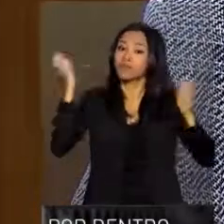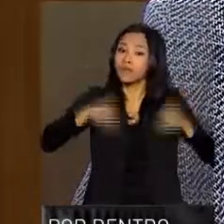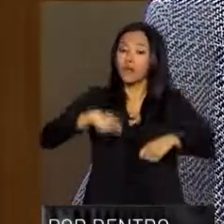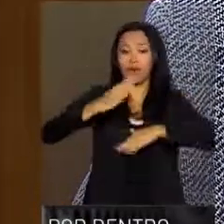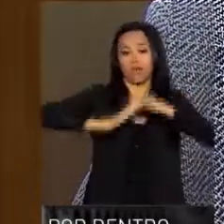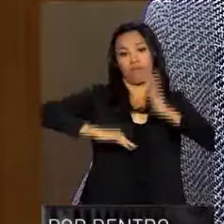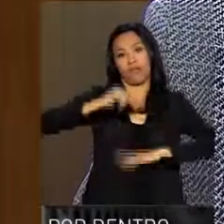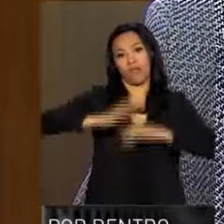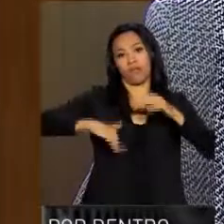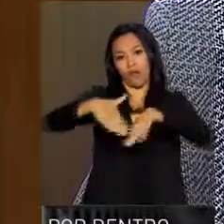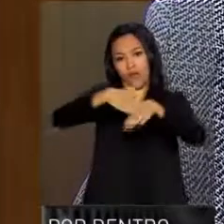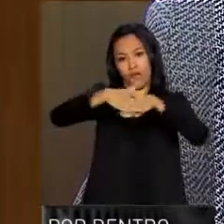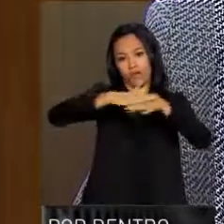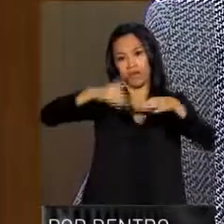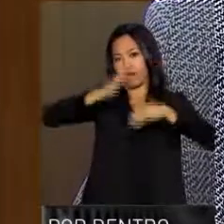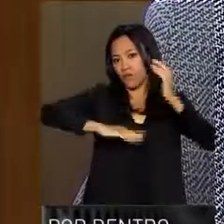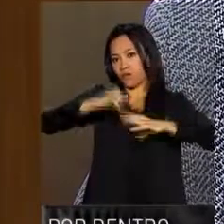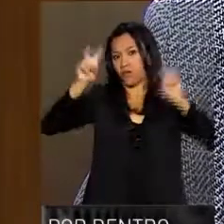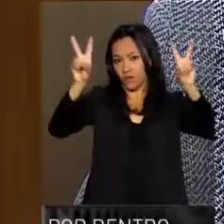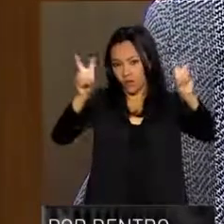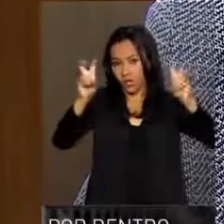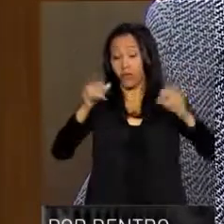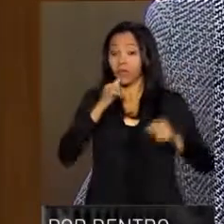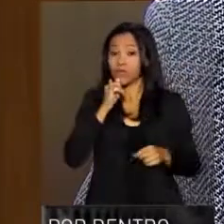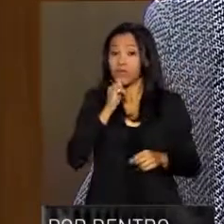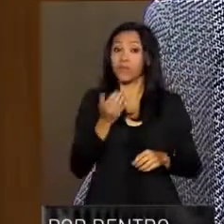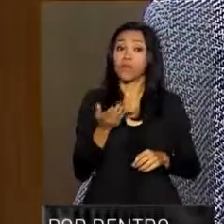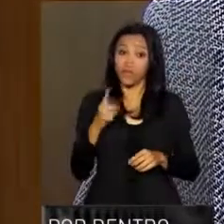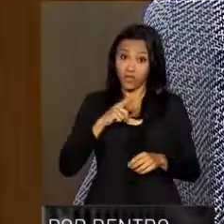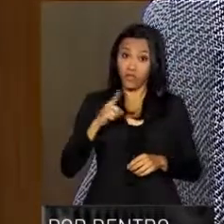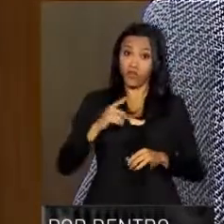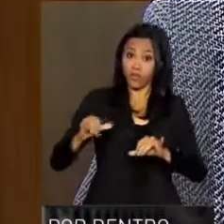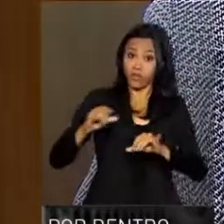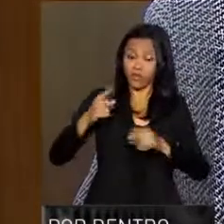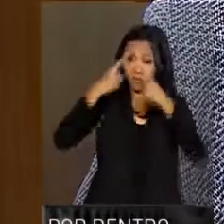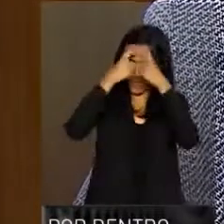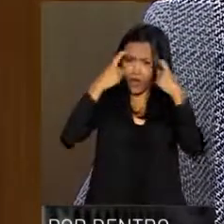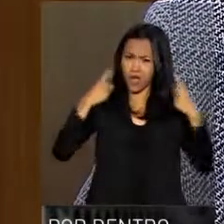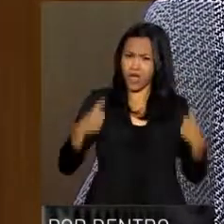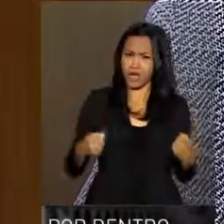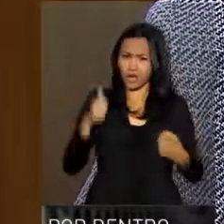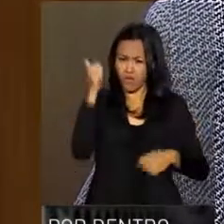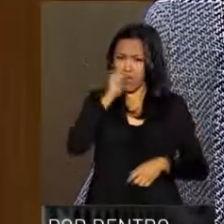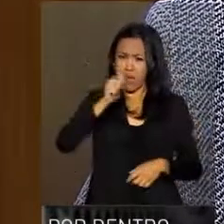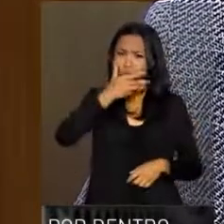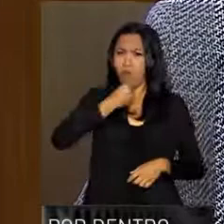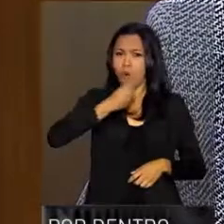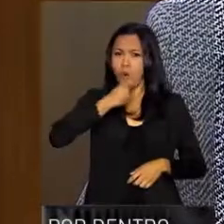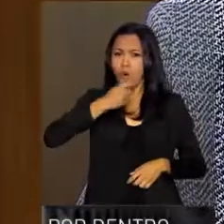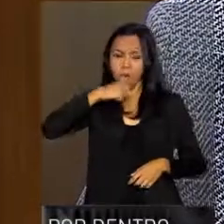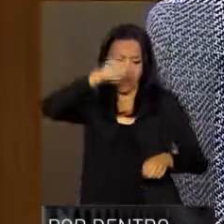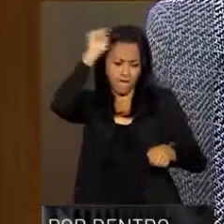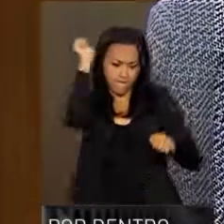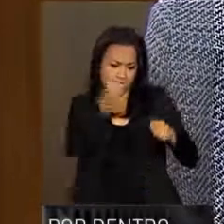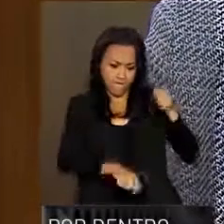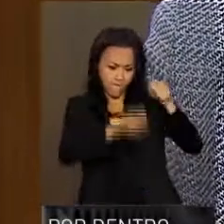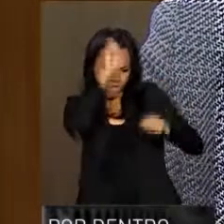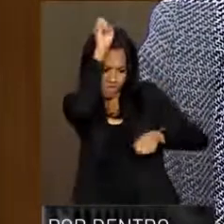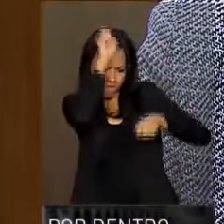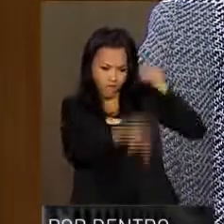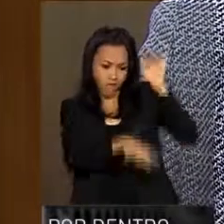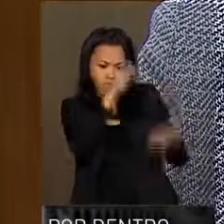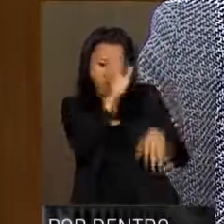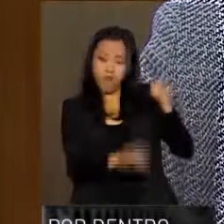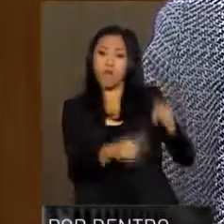a agressões terríveis com mulheres feminicídios por exemplo um homem queimou amazonas morar porque ela não queria ter uma